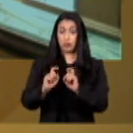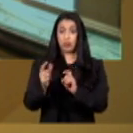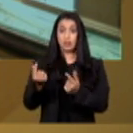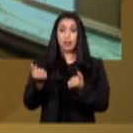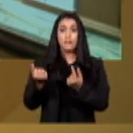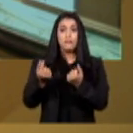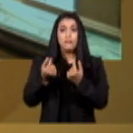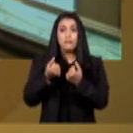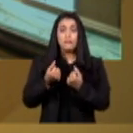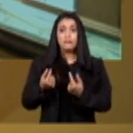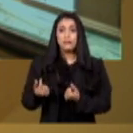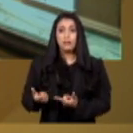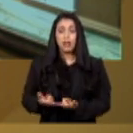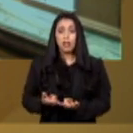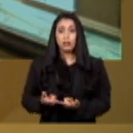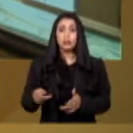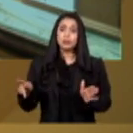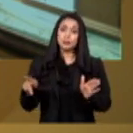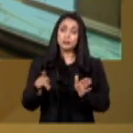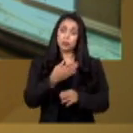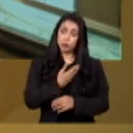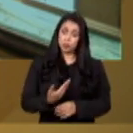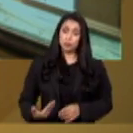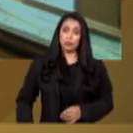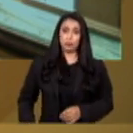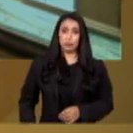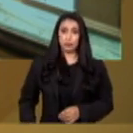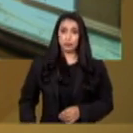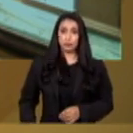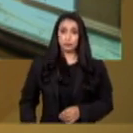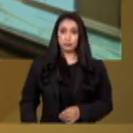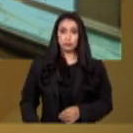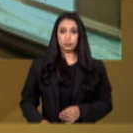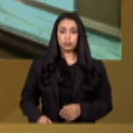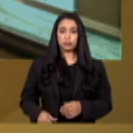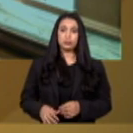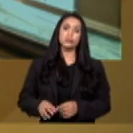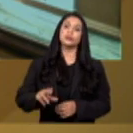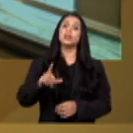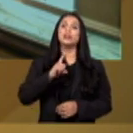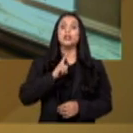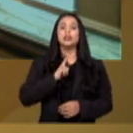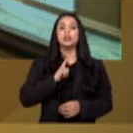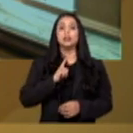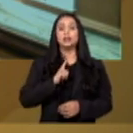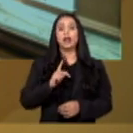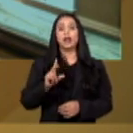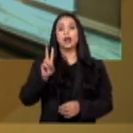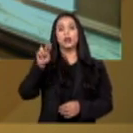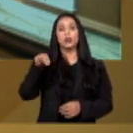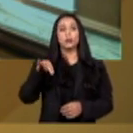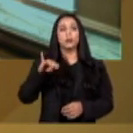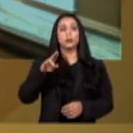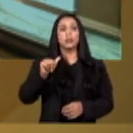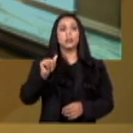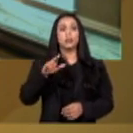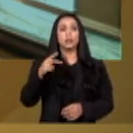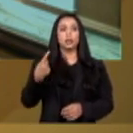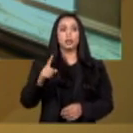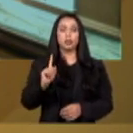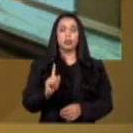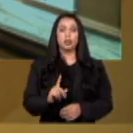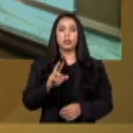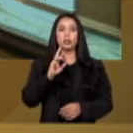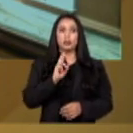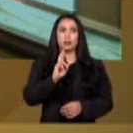dinheiros e valores públicos ou pelos quais a união responda ou que em